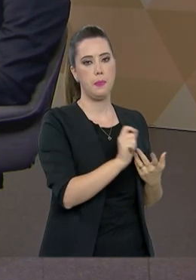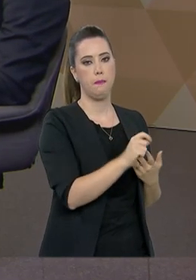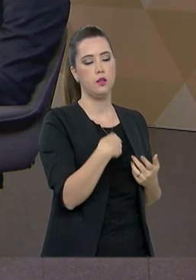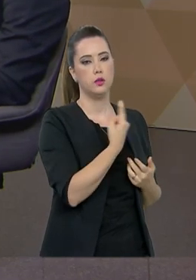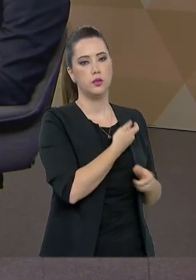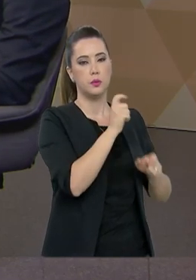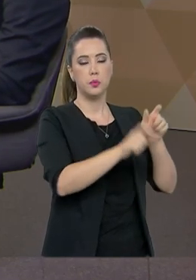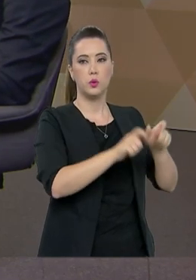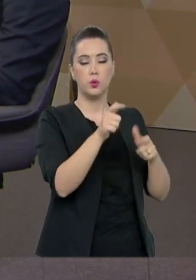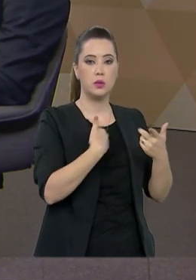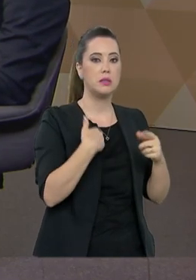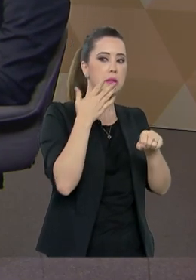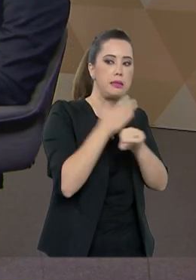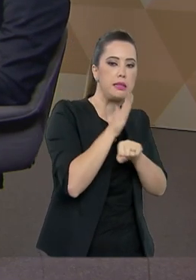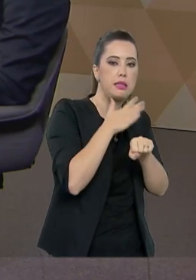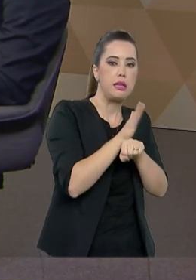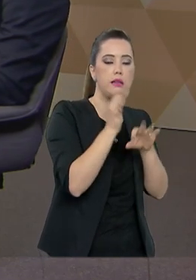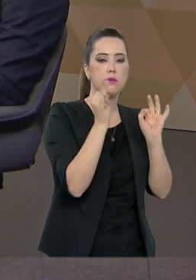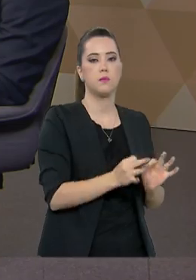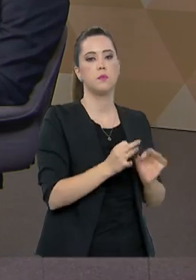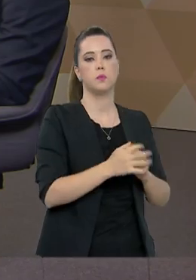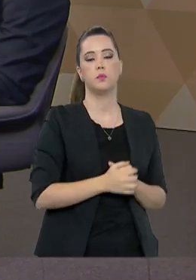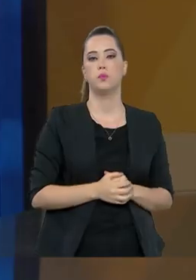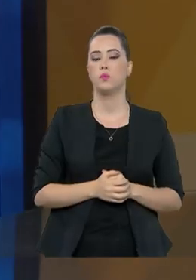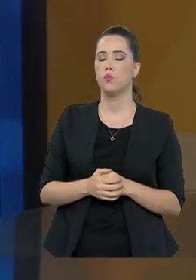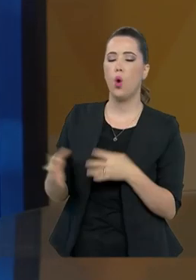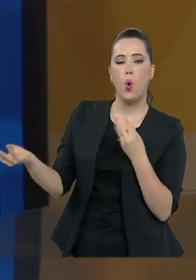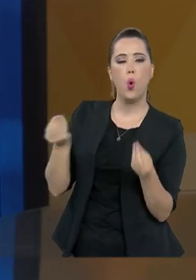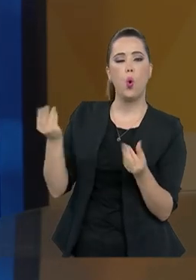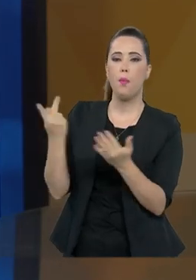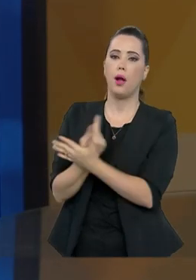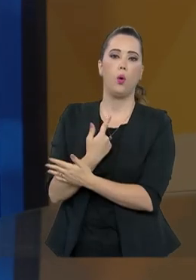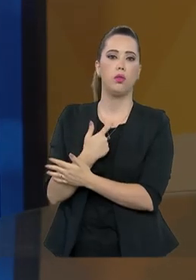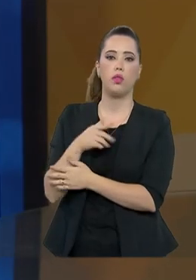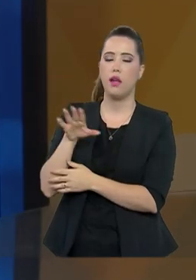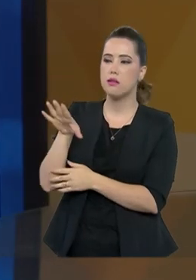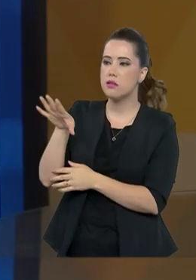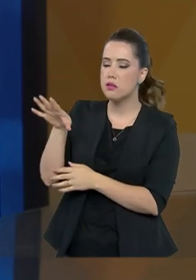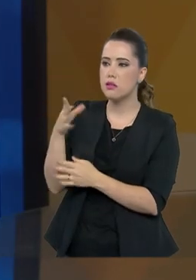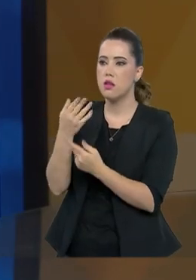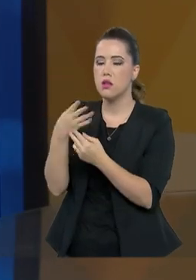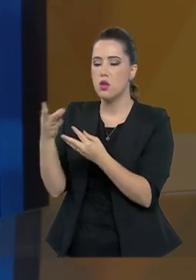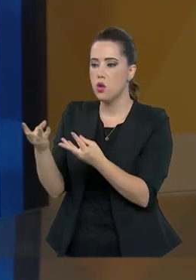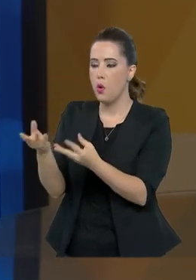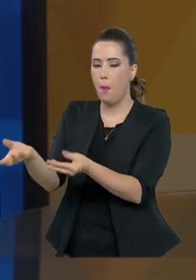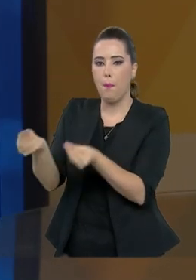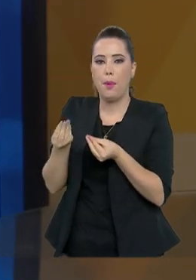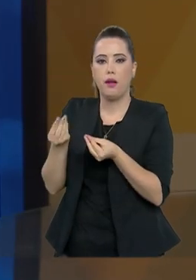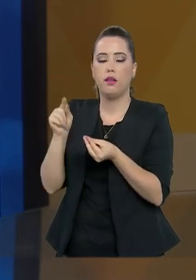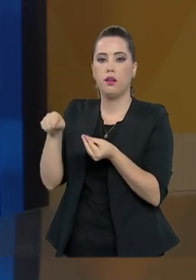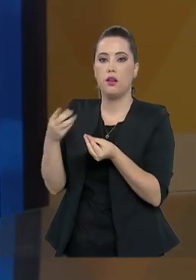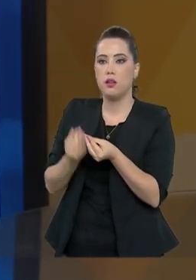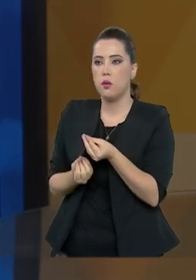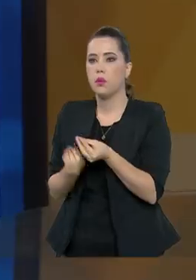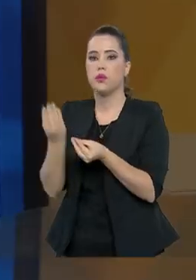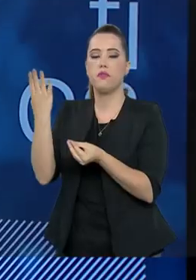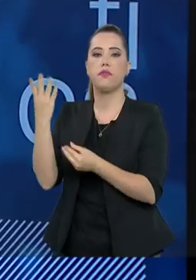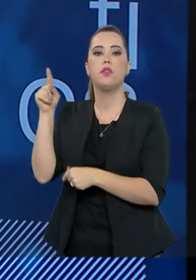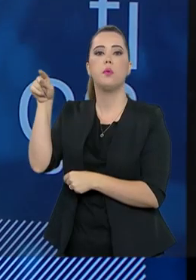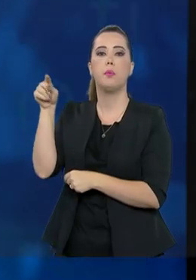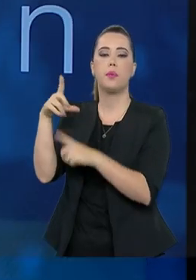nosso pessoal esteja bem capacitado, bem treinado. Como que ocorre a coleta e como que ocorre esse envio de dados aqui para Brasília?